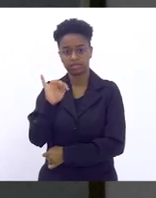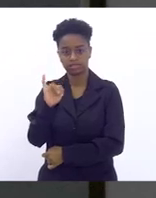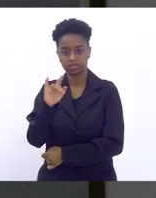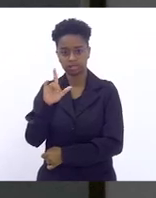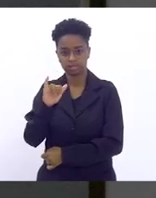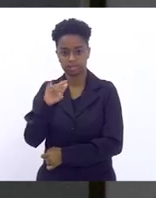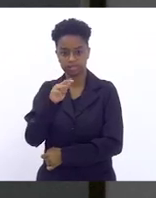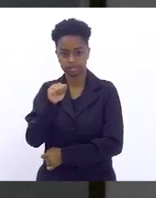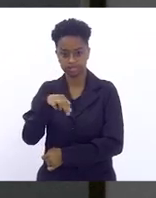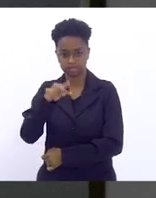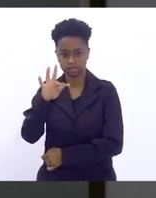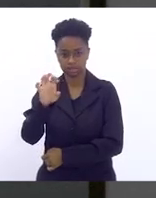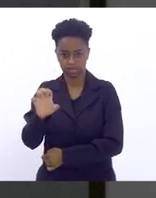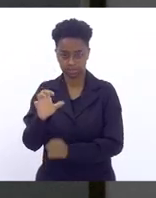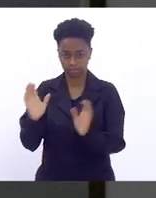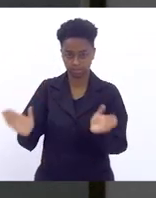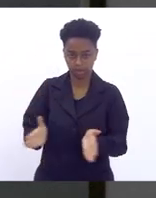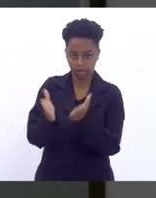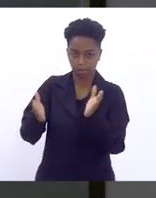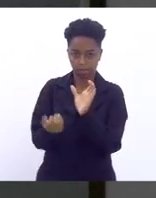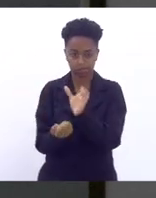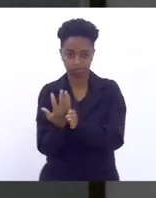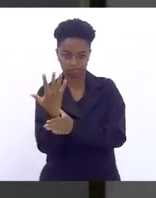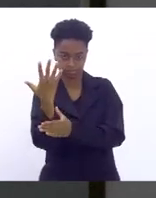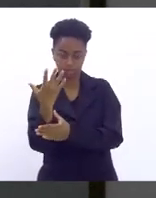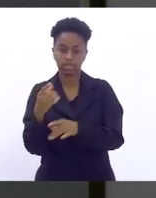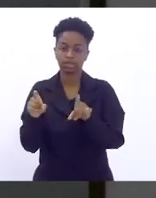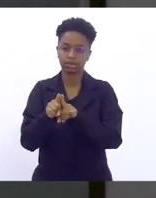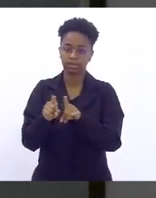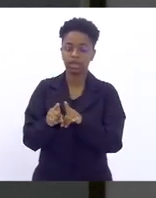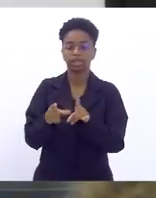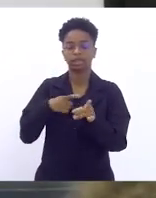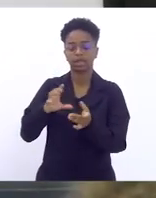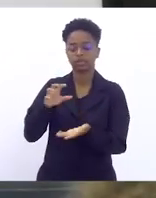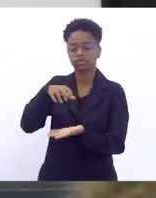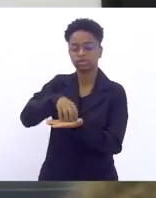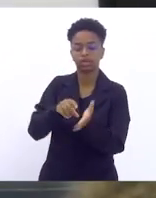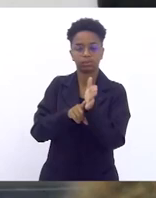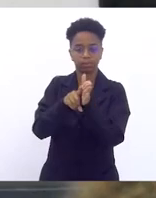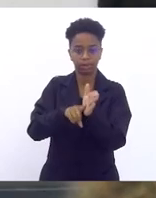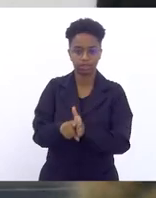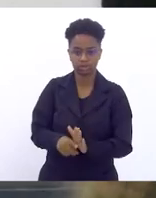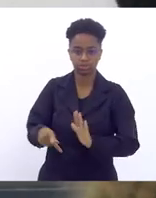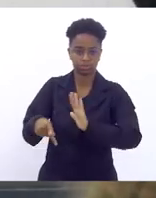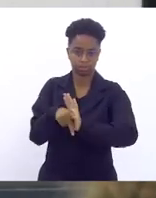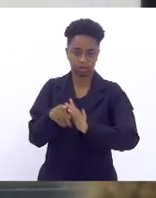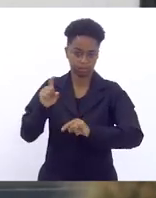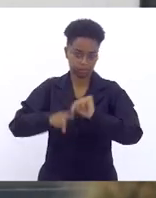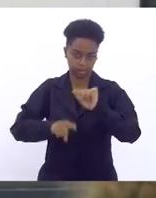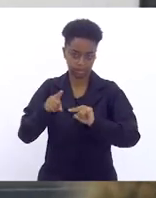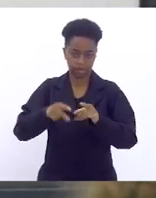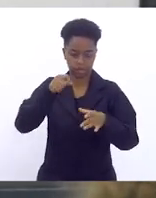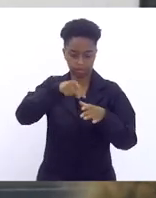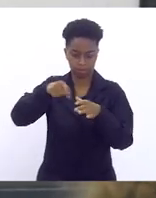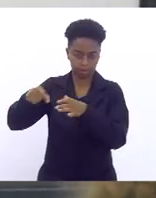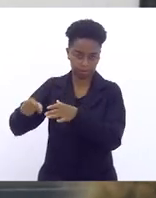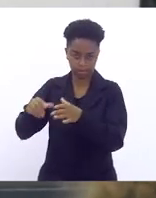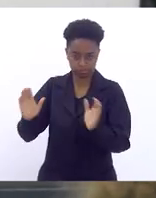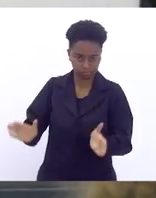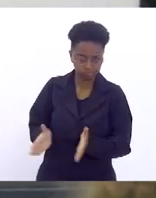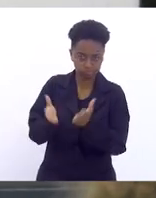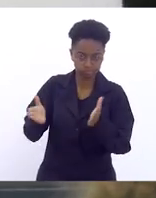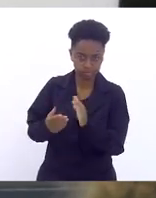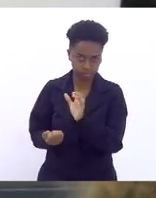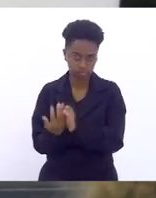a gente também tá pensando aqui no centro de pesquisa de fertilizante ali na no fundão